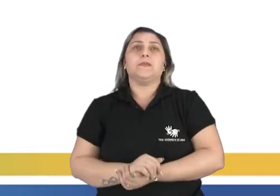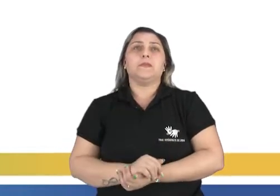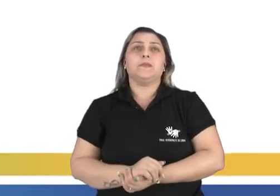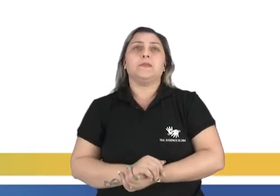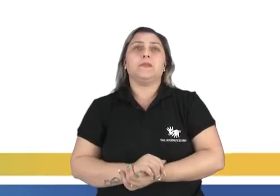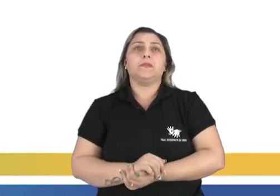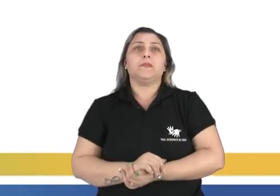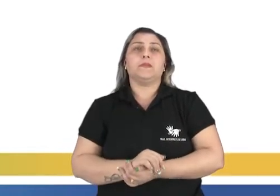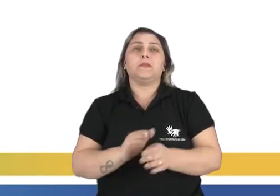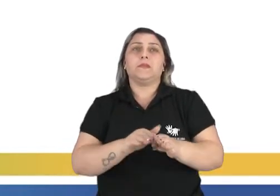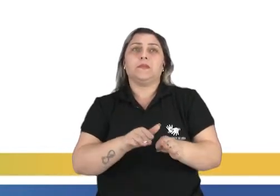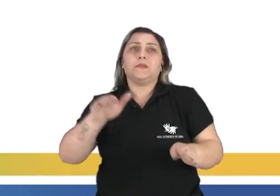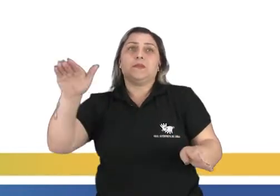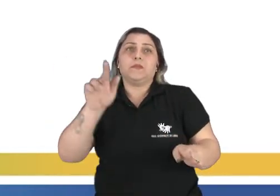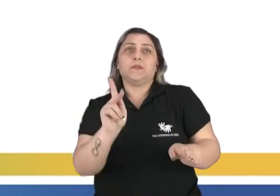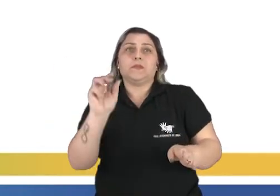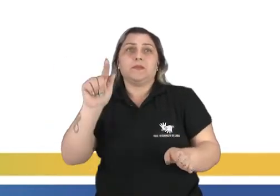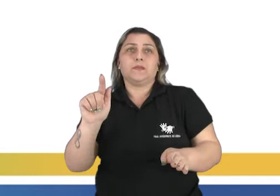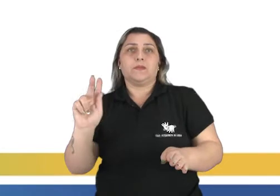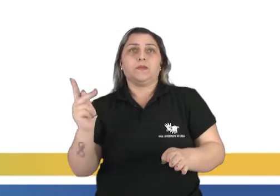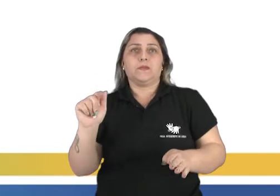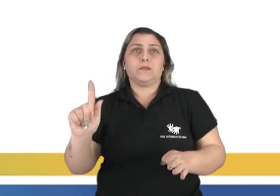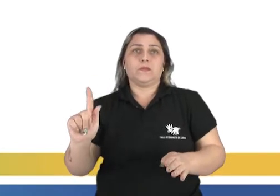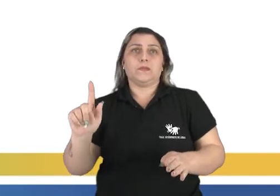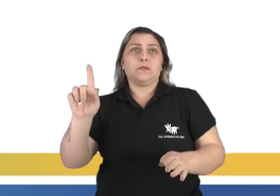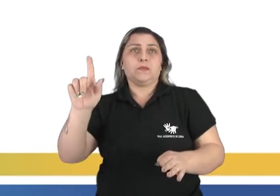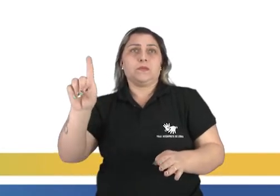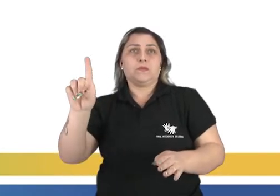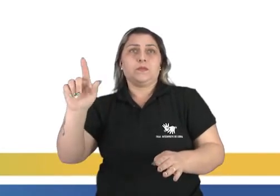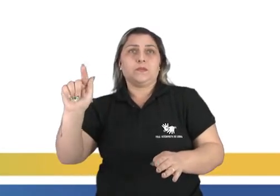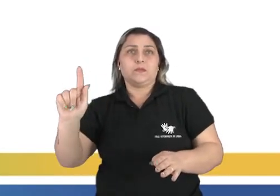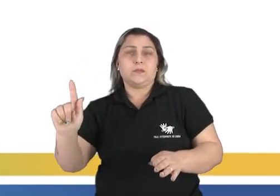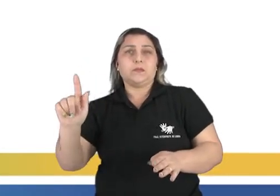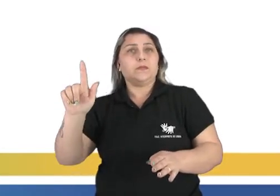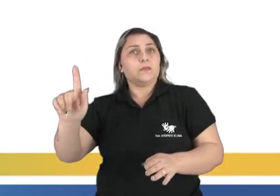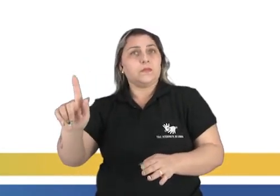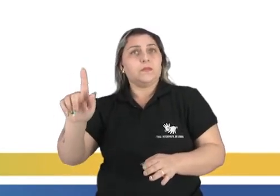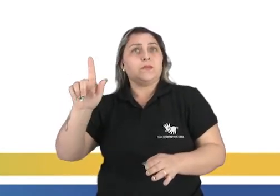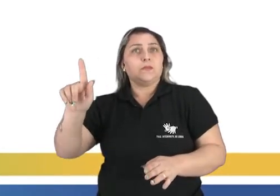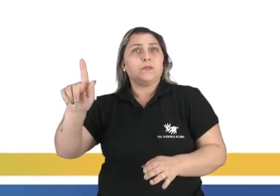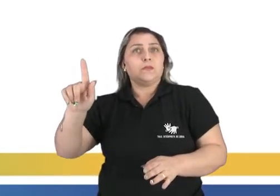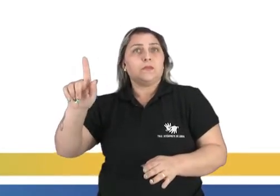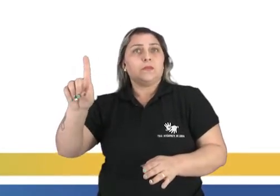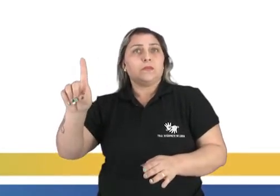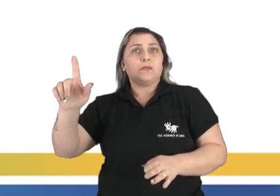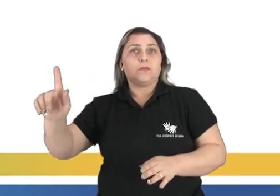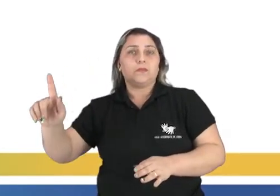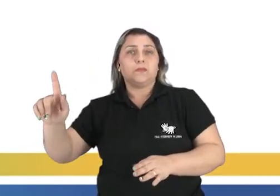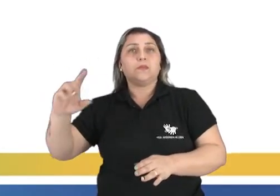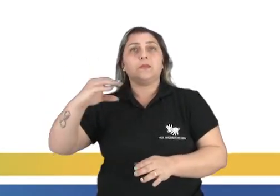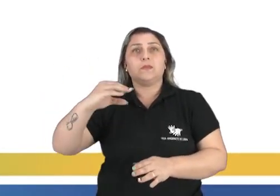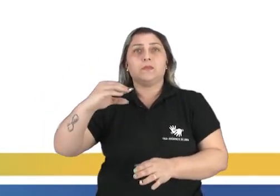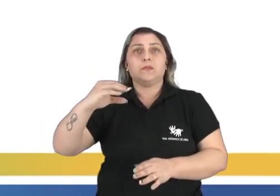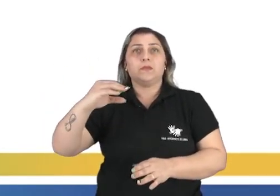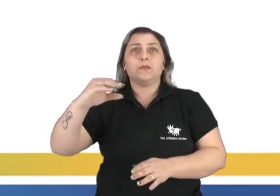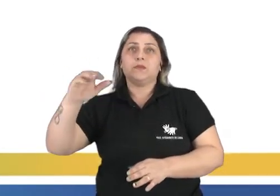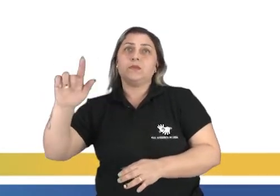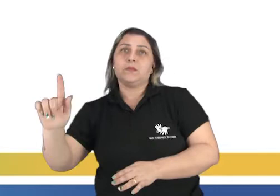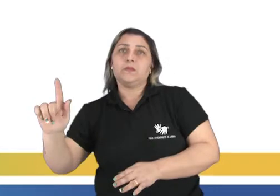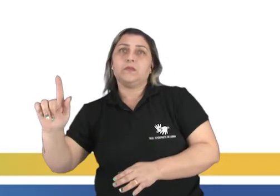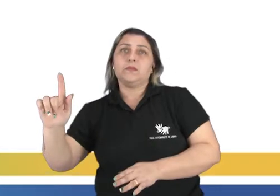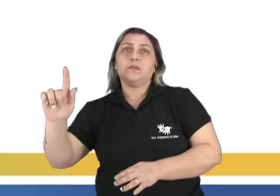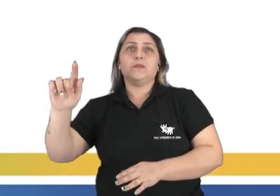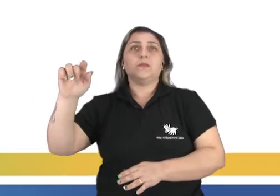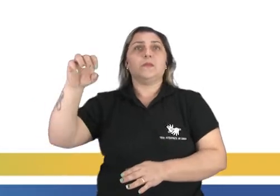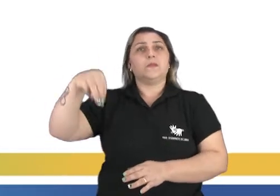aqui decrescente o quilograma, hectograma, decagrama, o grama, o decigrama